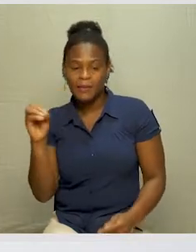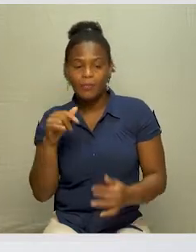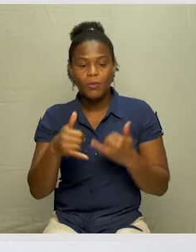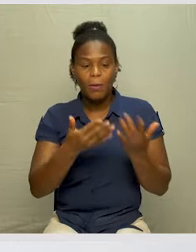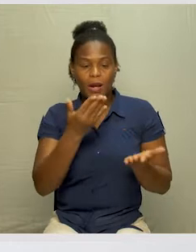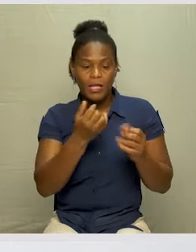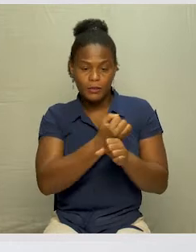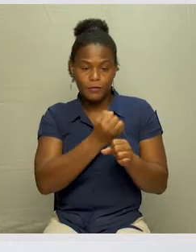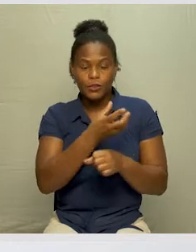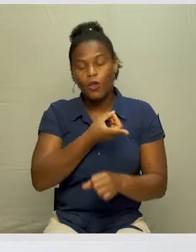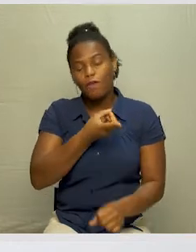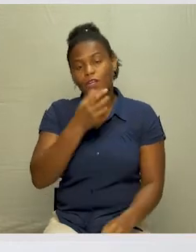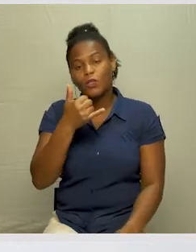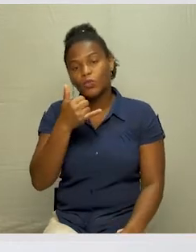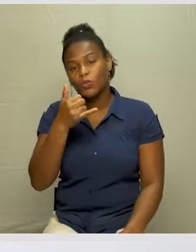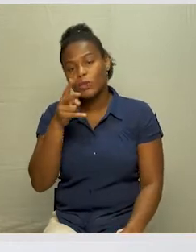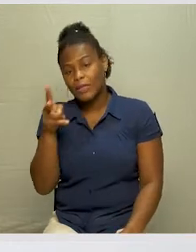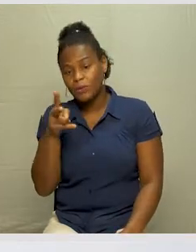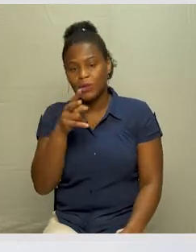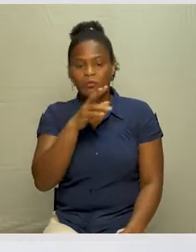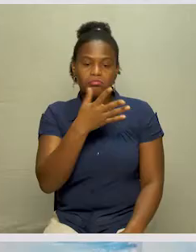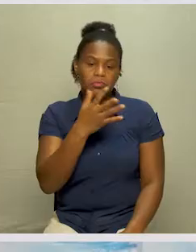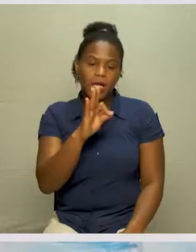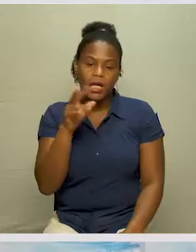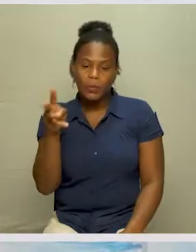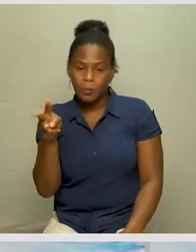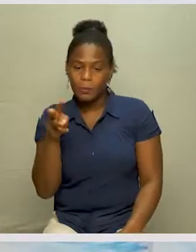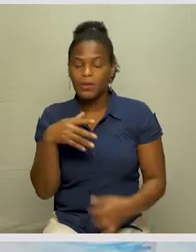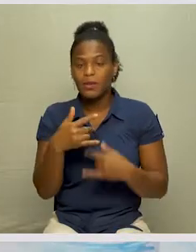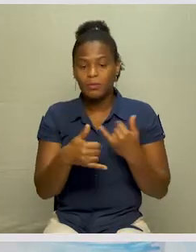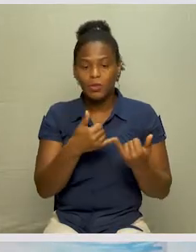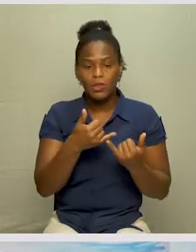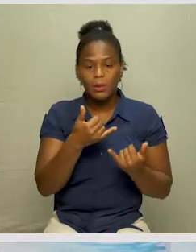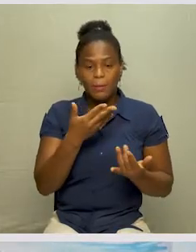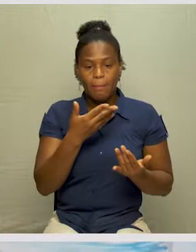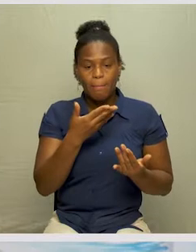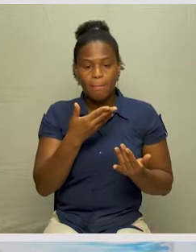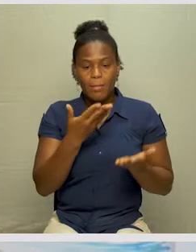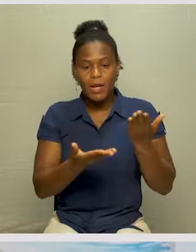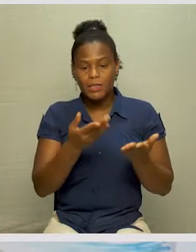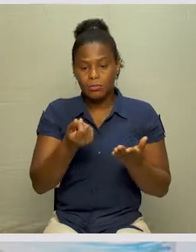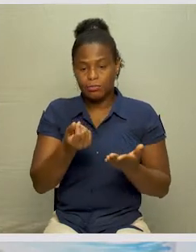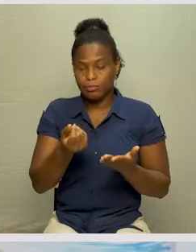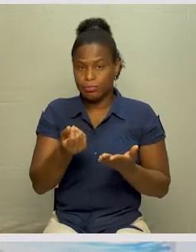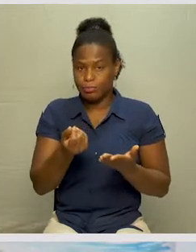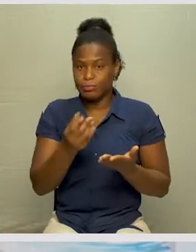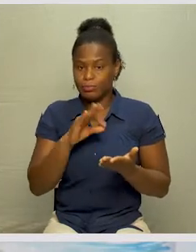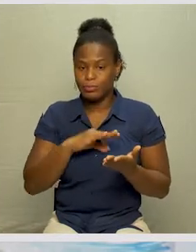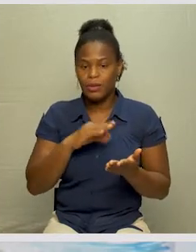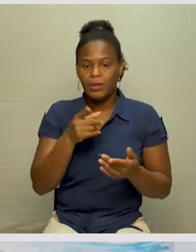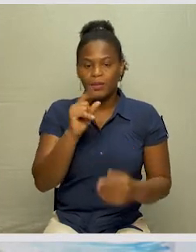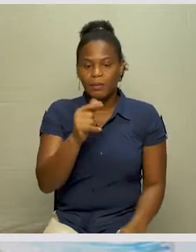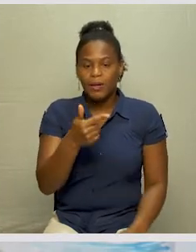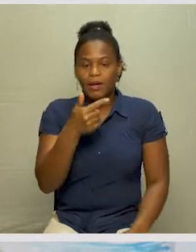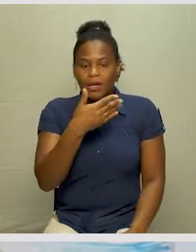9.200 e o crédito, 14.000. Balança de rendimentos, o débito, 15.100